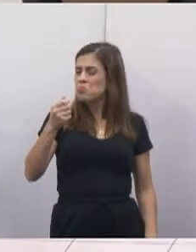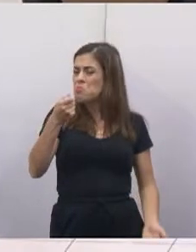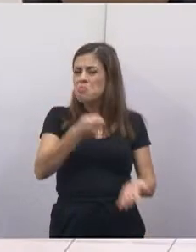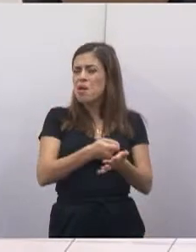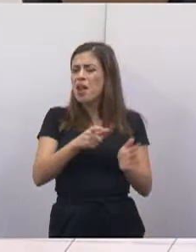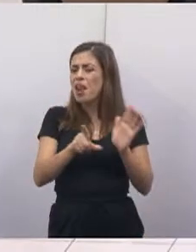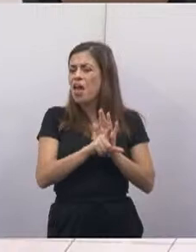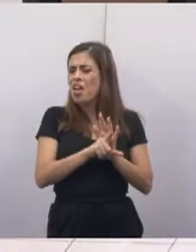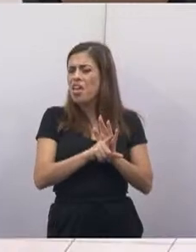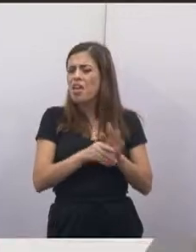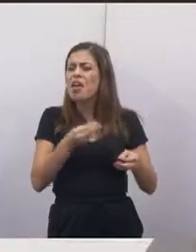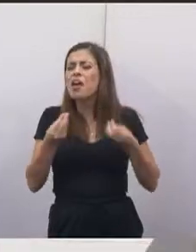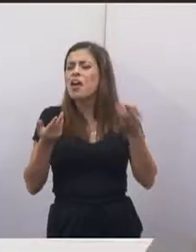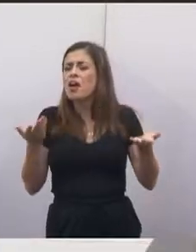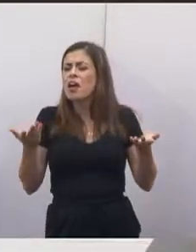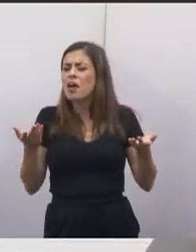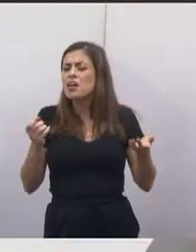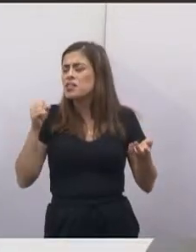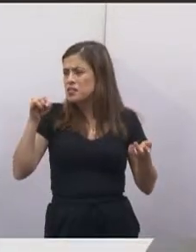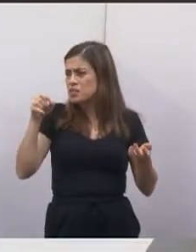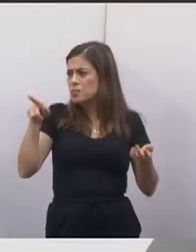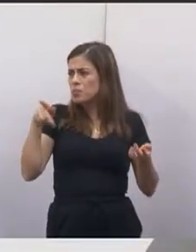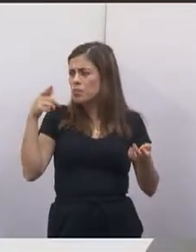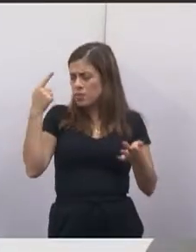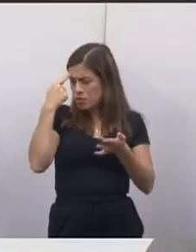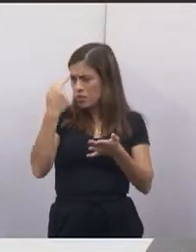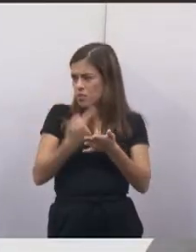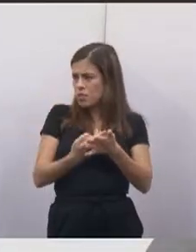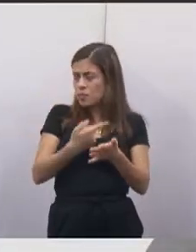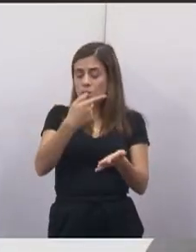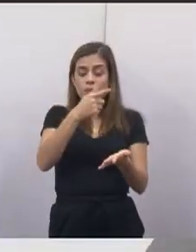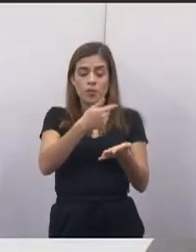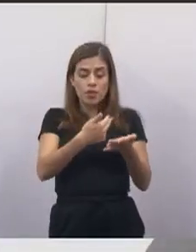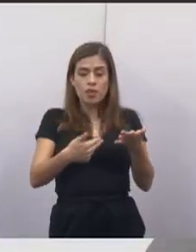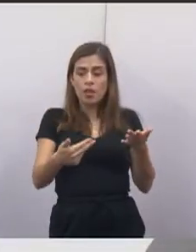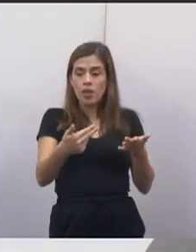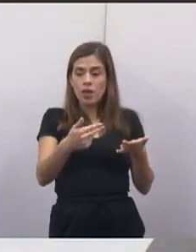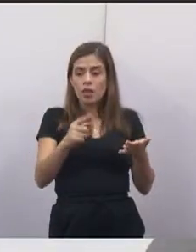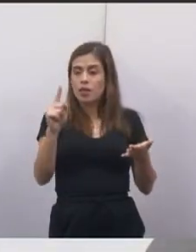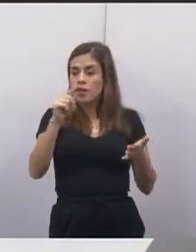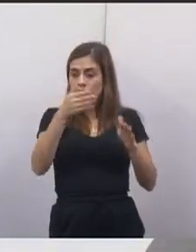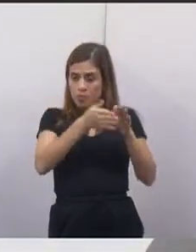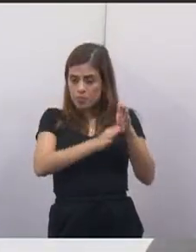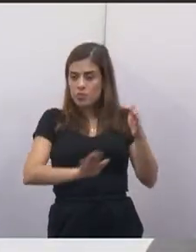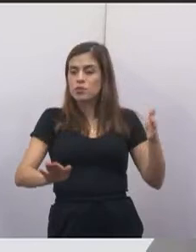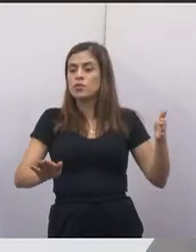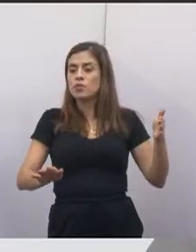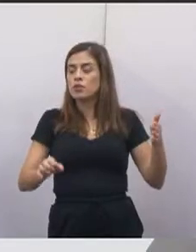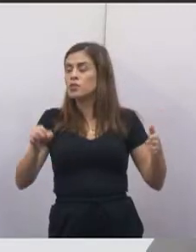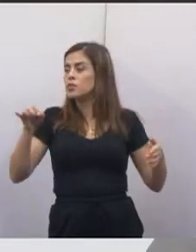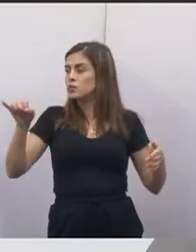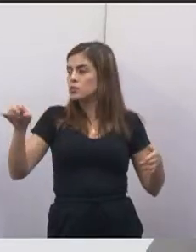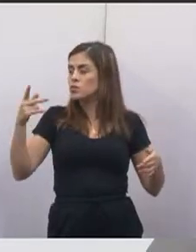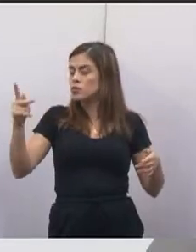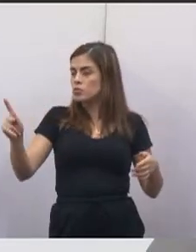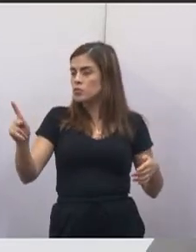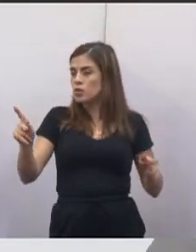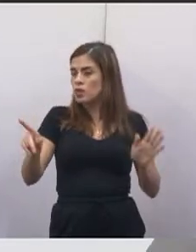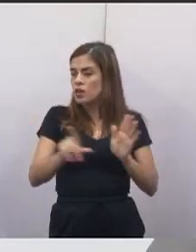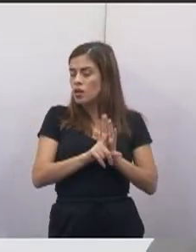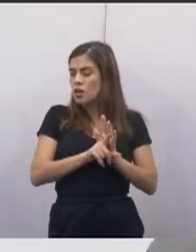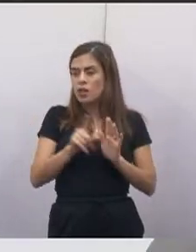se você mandou pintar lá e não abaixou, você não está cumprindo a lei nessa cidade. Valmir, se a sua lei que você criou não está